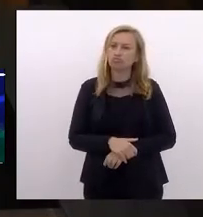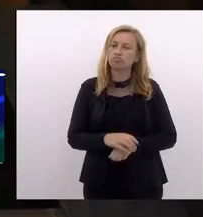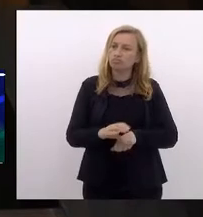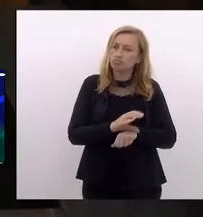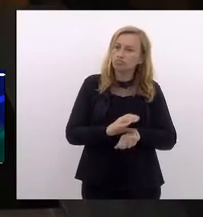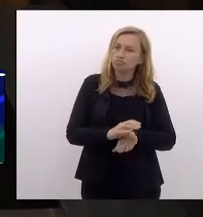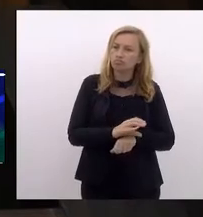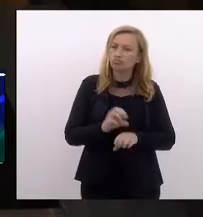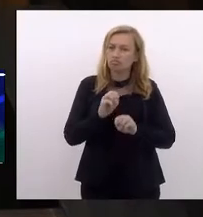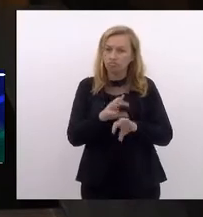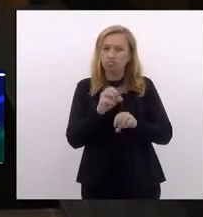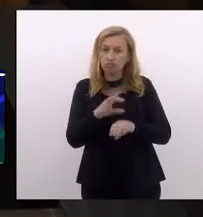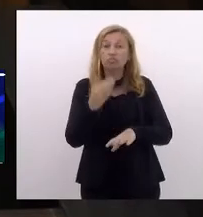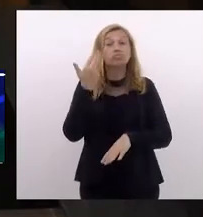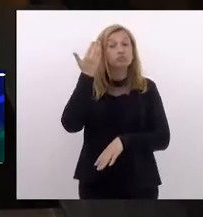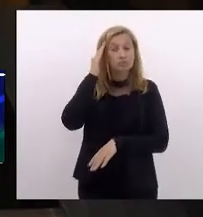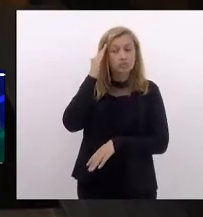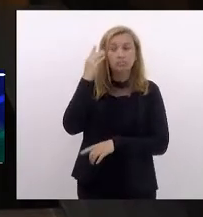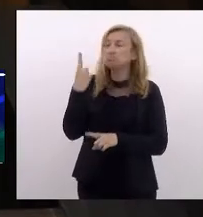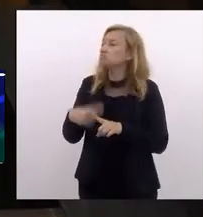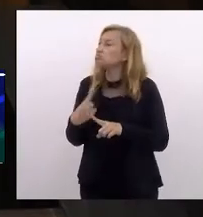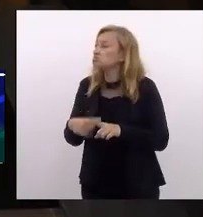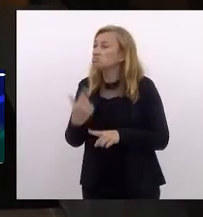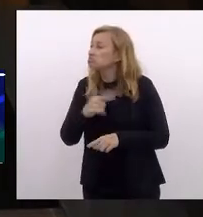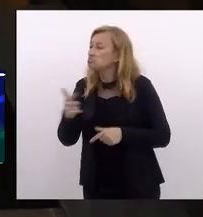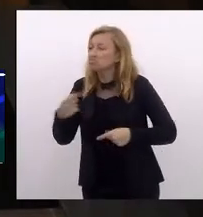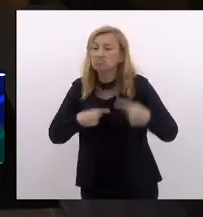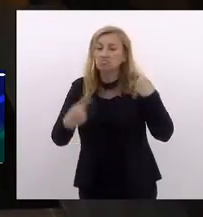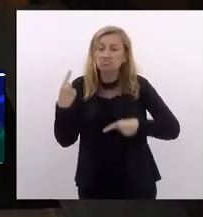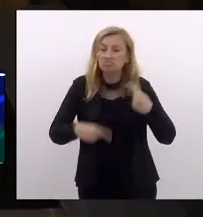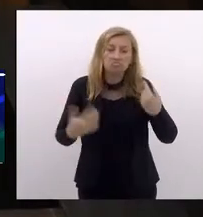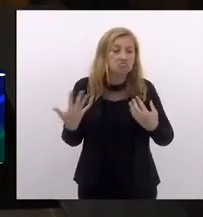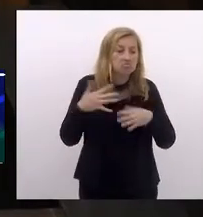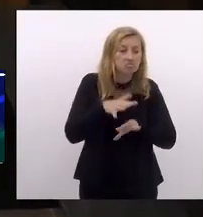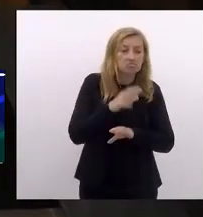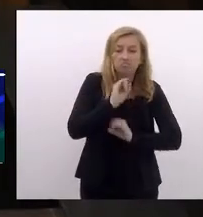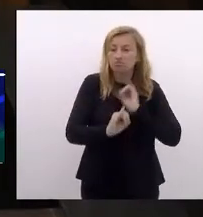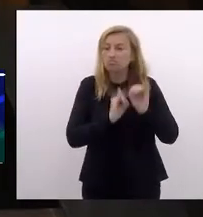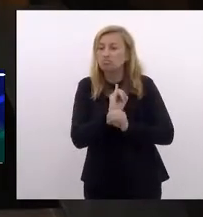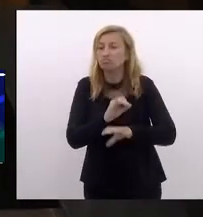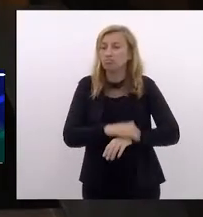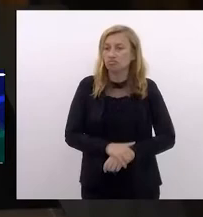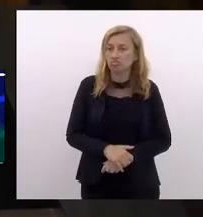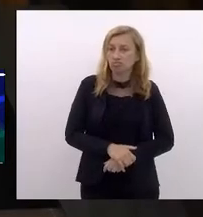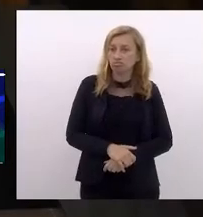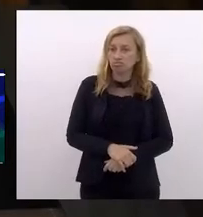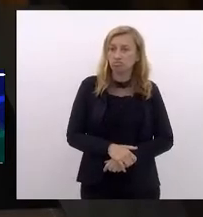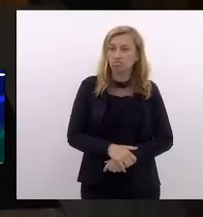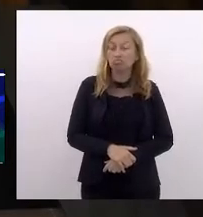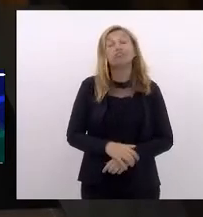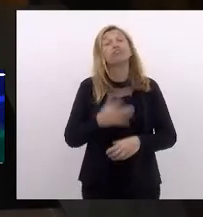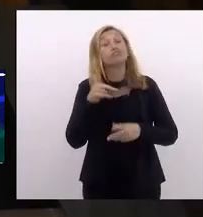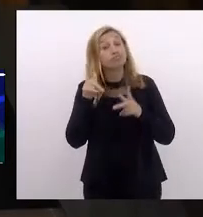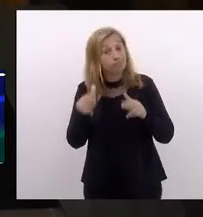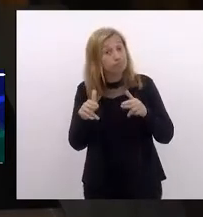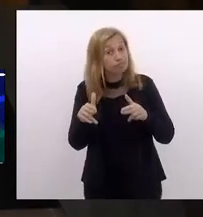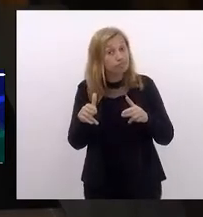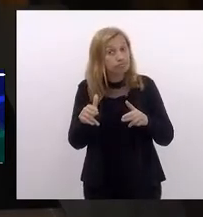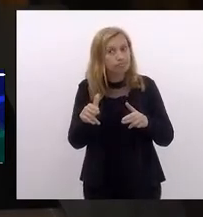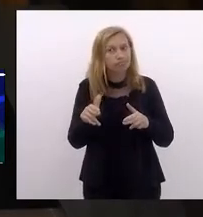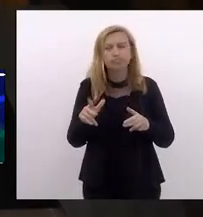educação ajuda a entender Por que que não quer de política de inclusão digital e assim como